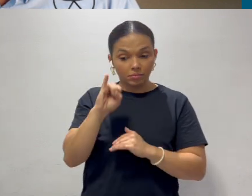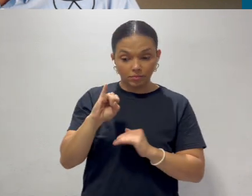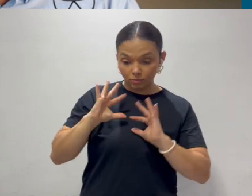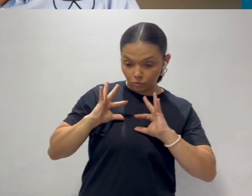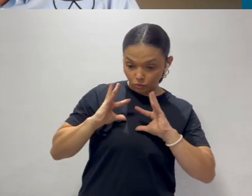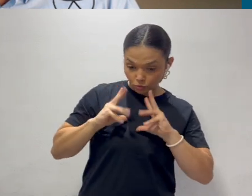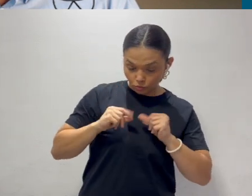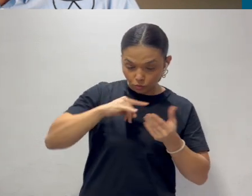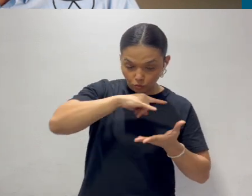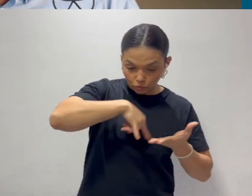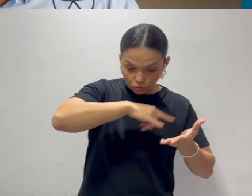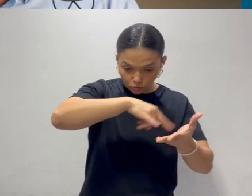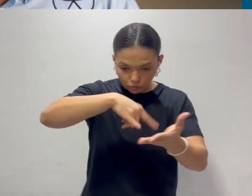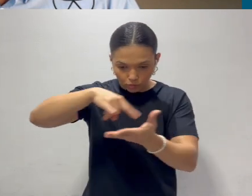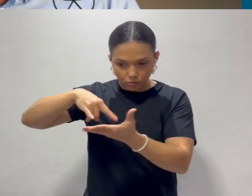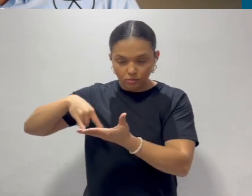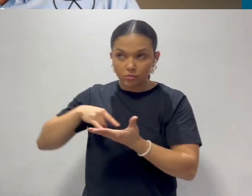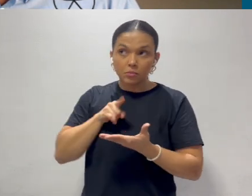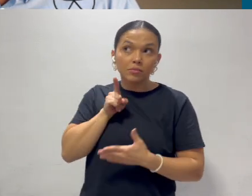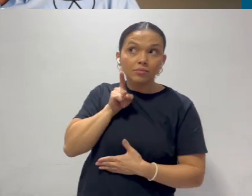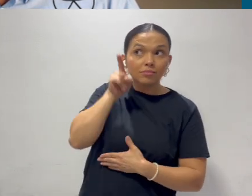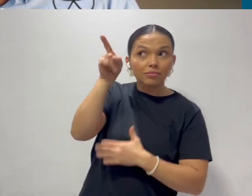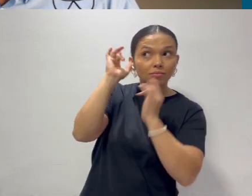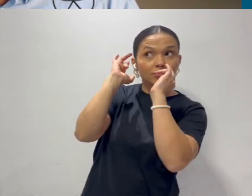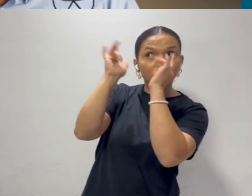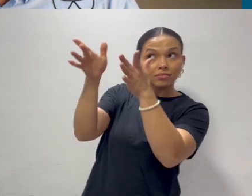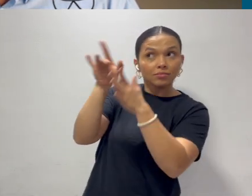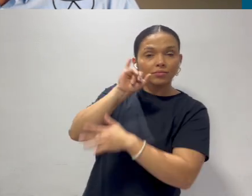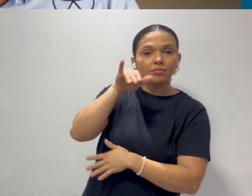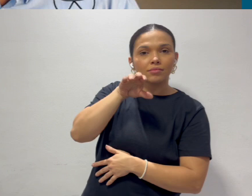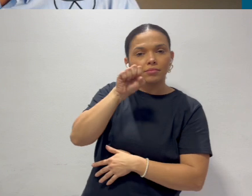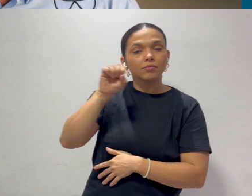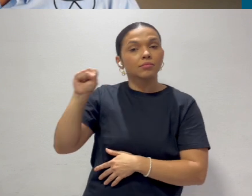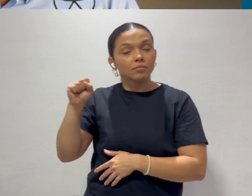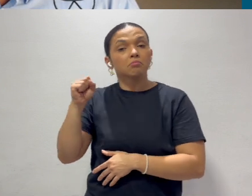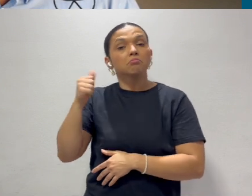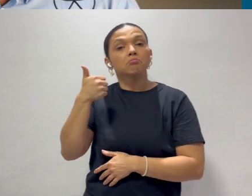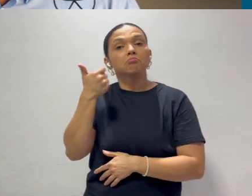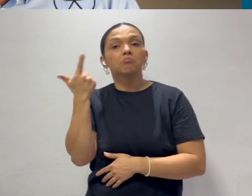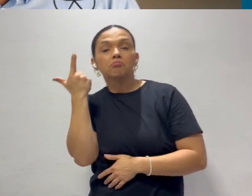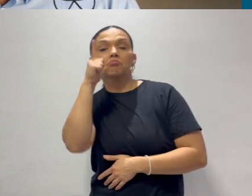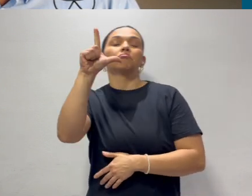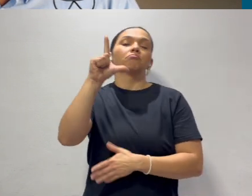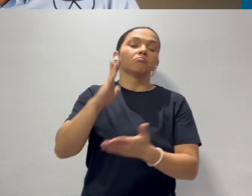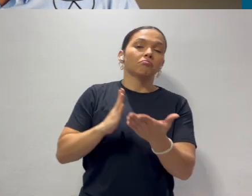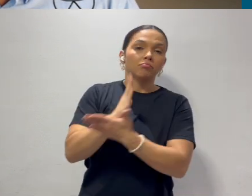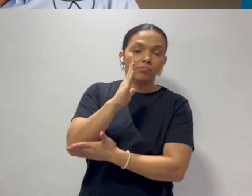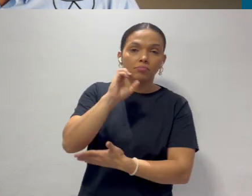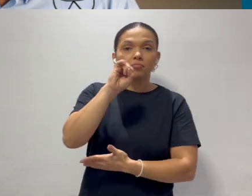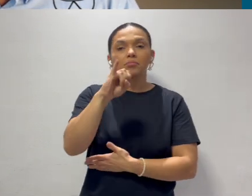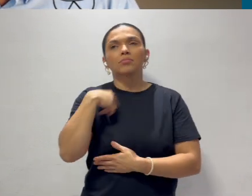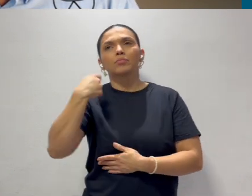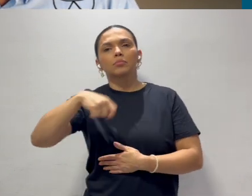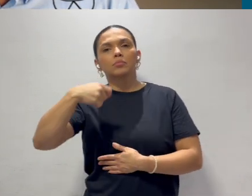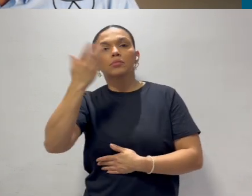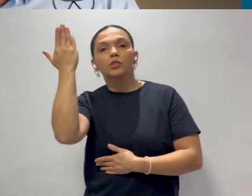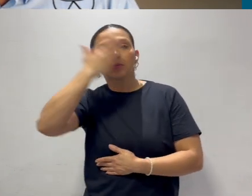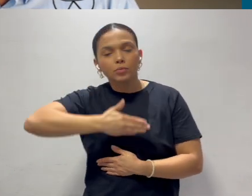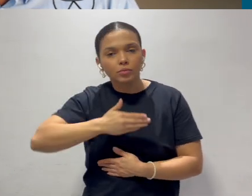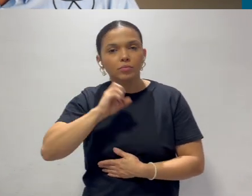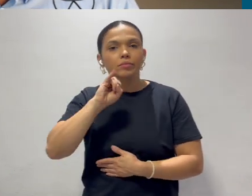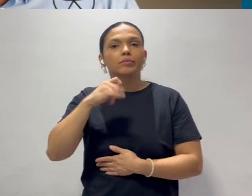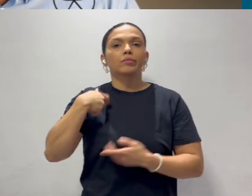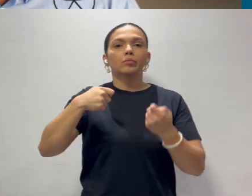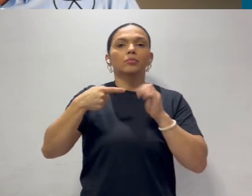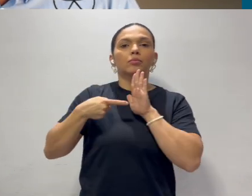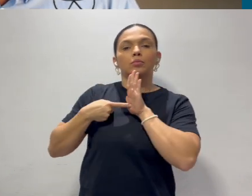toda a minha documentação, o que eu tenho dentro do INSS, está válido, se precisa comprovar alguma coisa, se eu